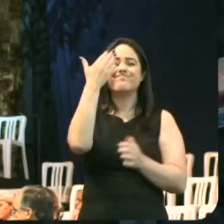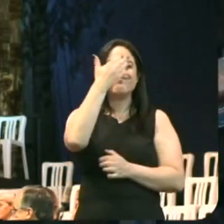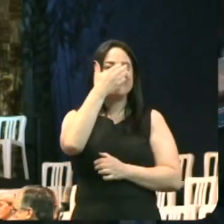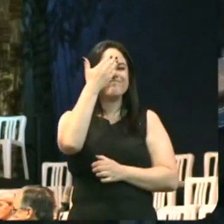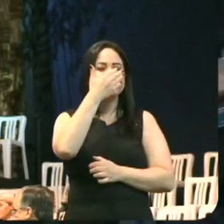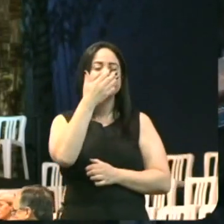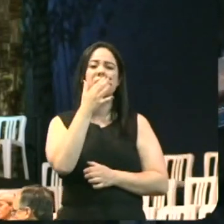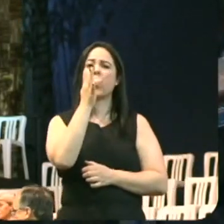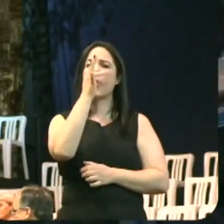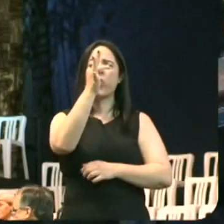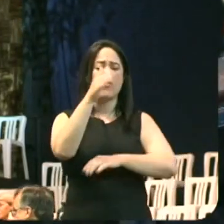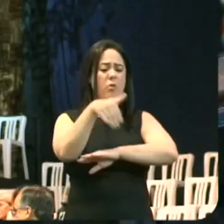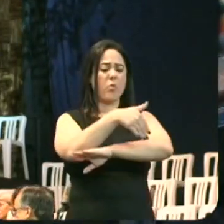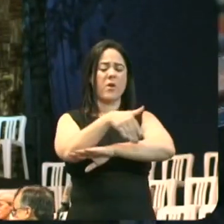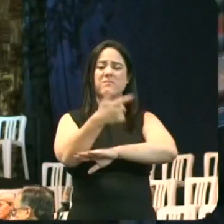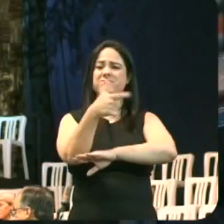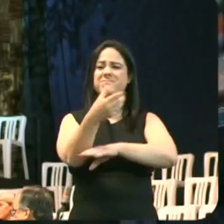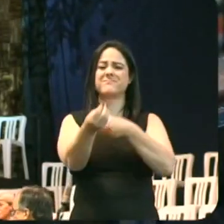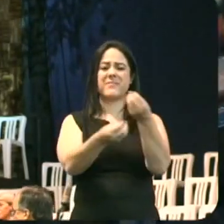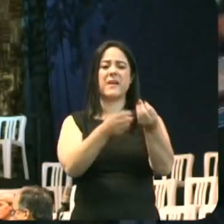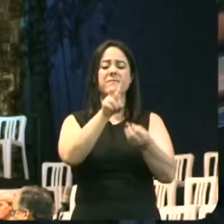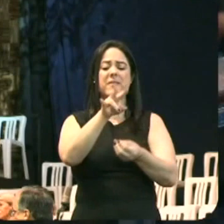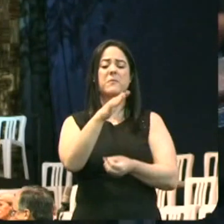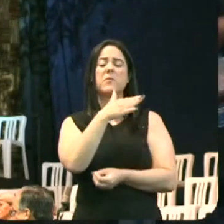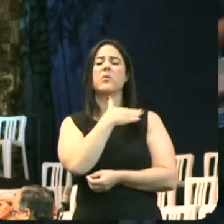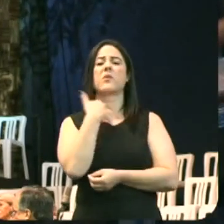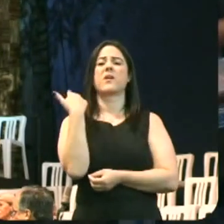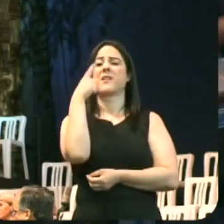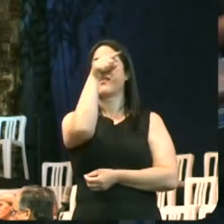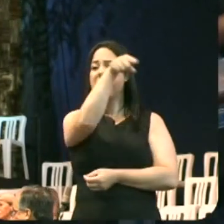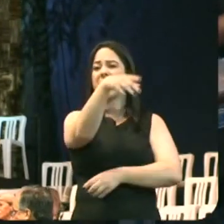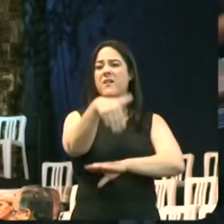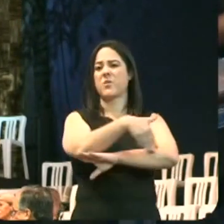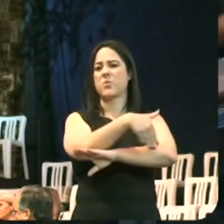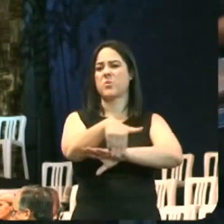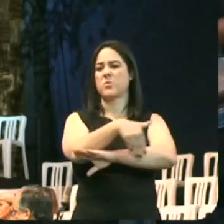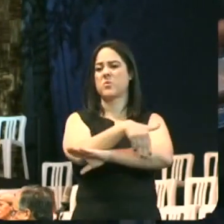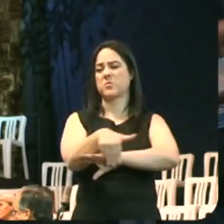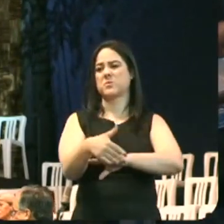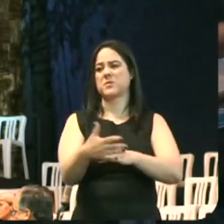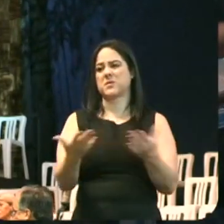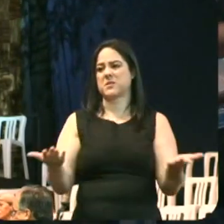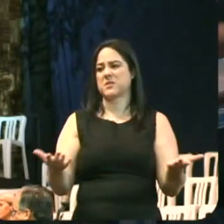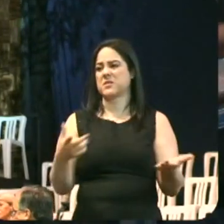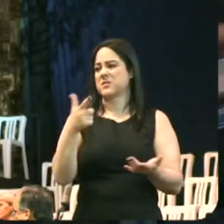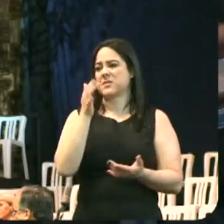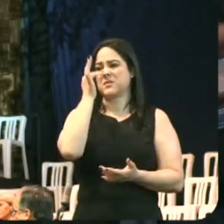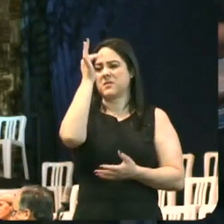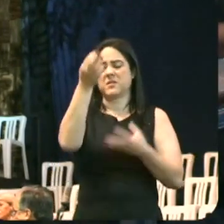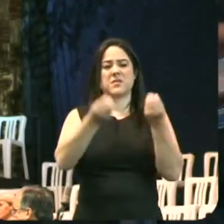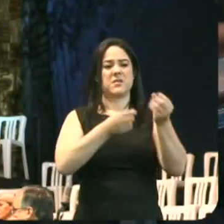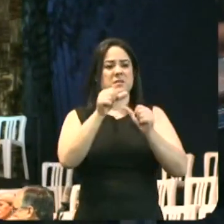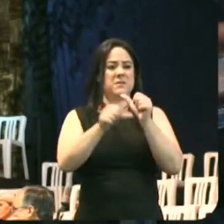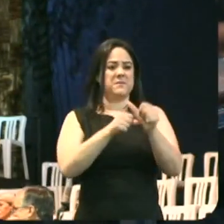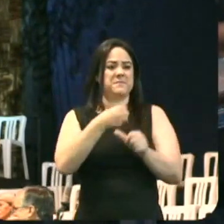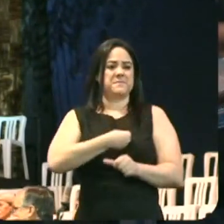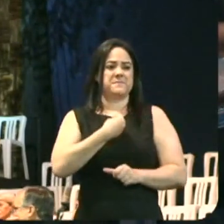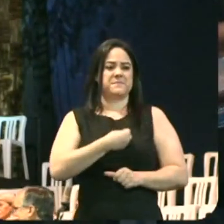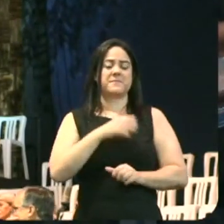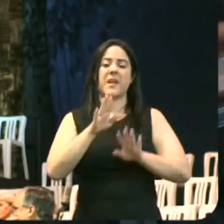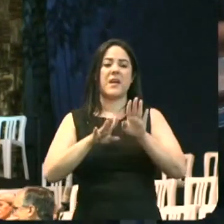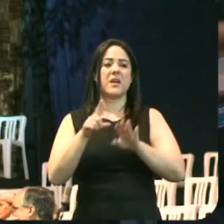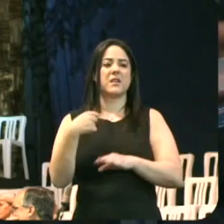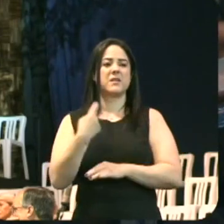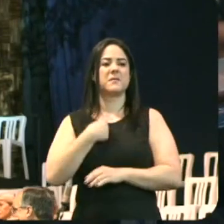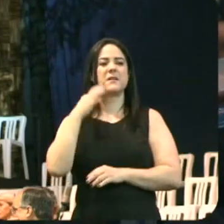na rua não, é morte. Vai morrer lá. Não tem futuro não. Às vezes a